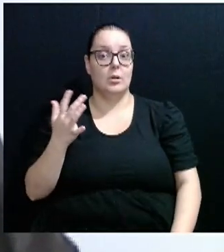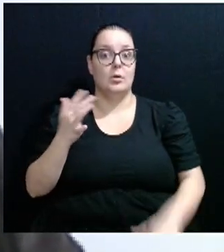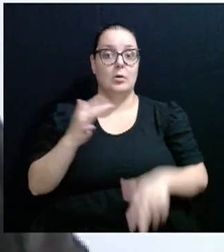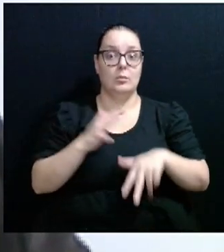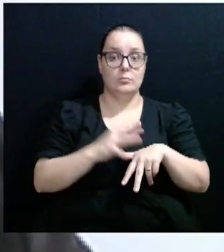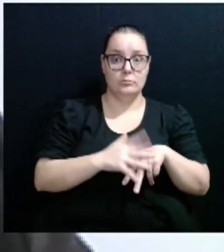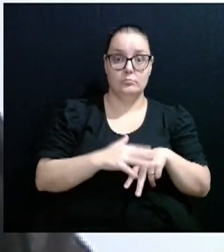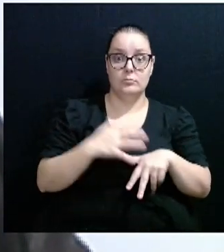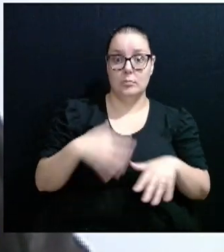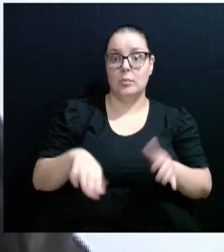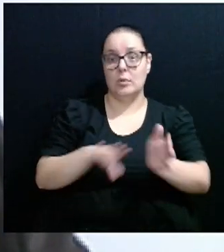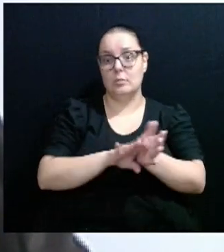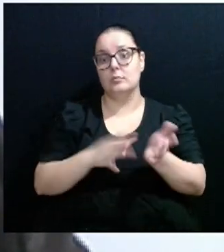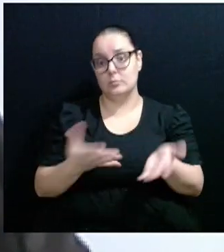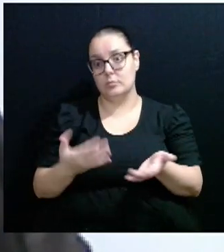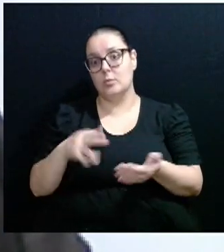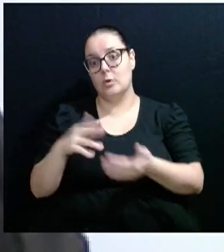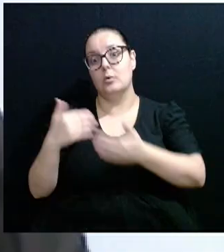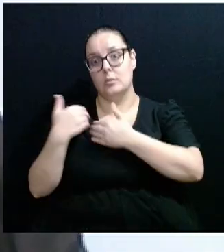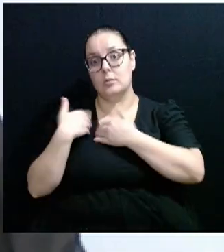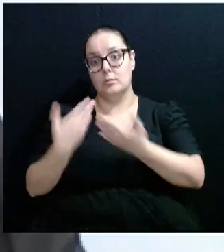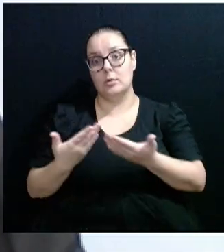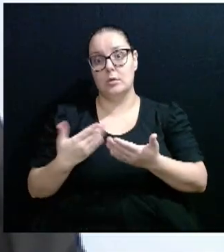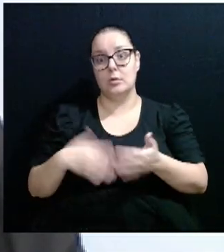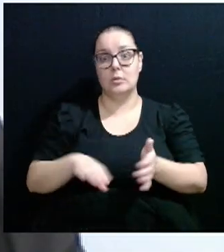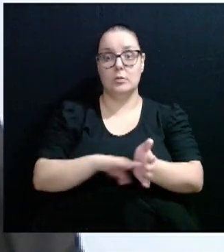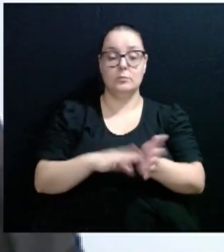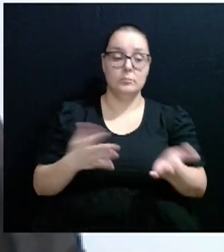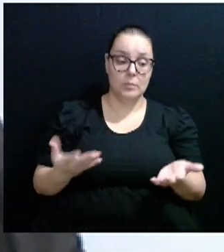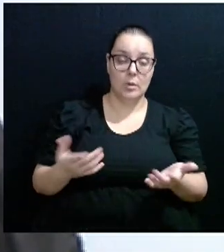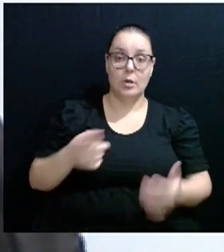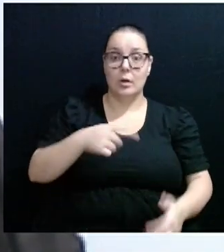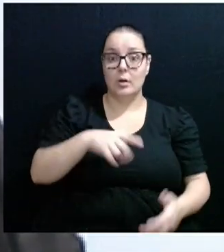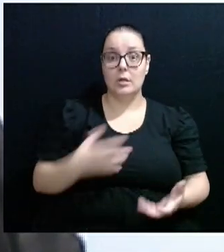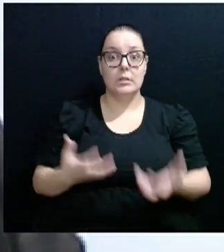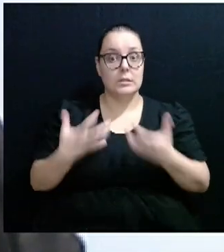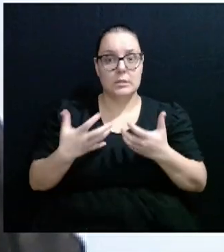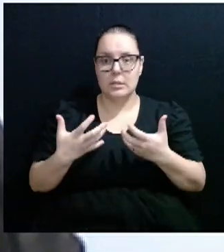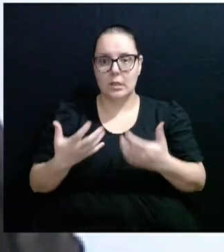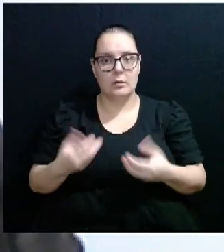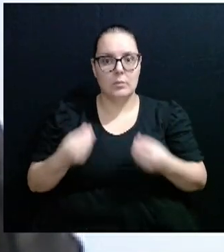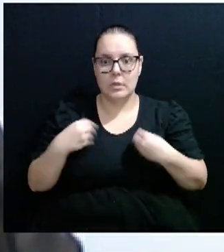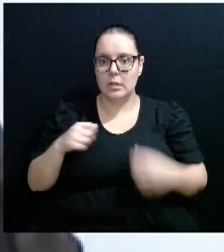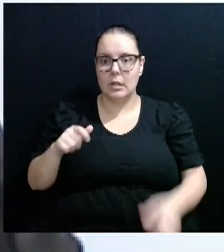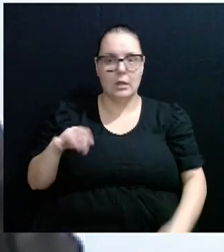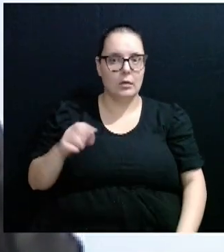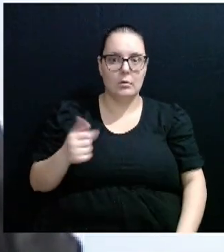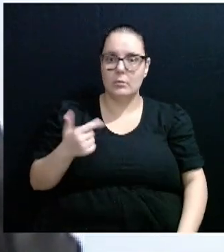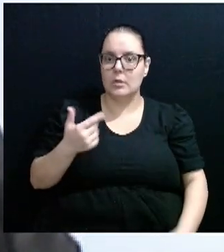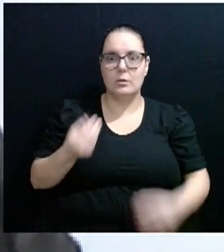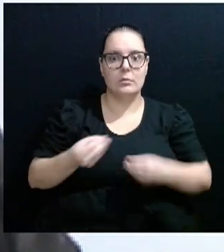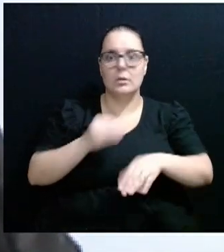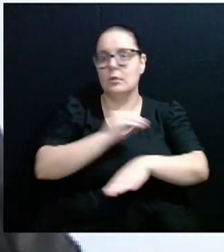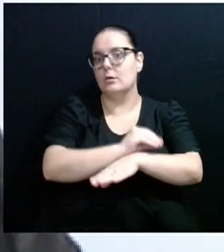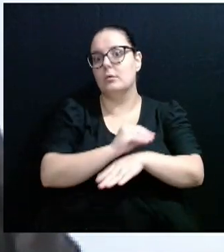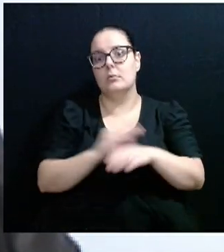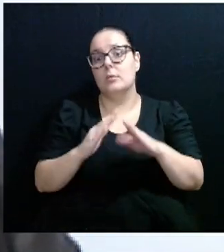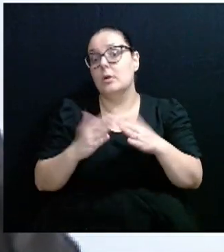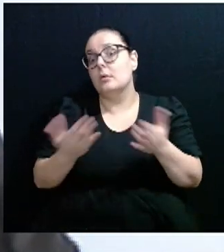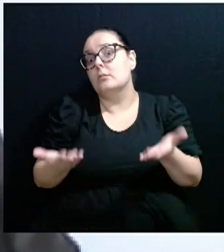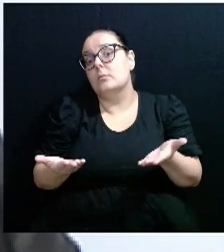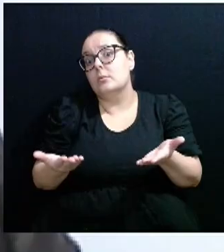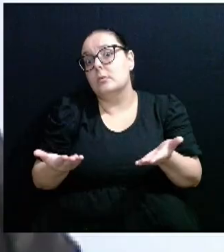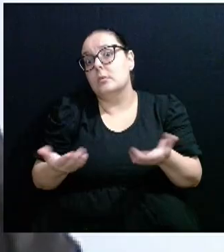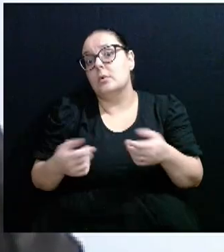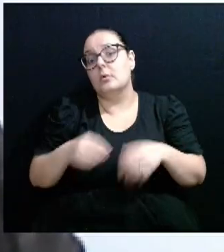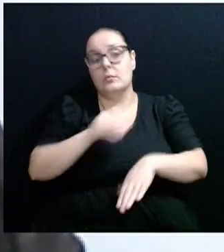situação, né? Ou o responsável vem nessa situação. Olha, eles querem me dar alta, mas eu não tenho condição de cuidar dele em casa com os cuidados que ele precisa